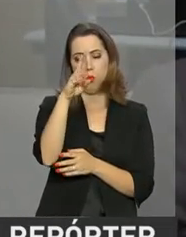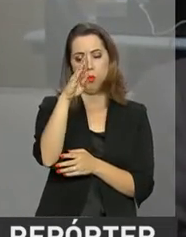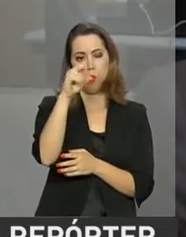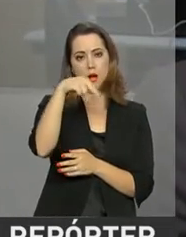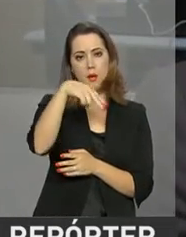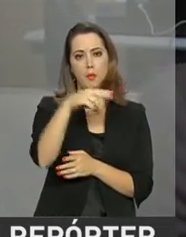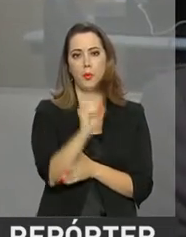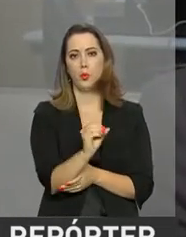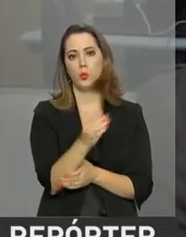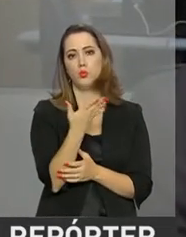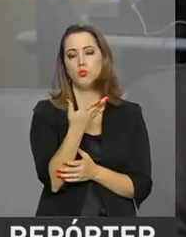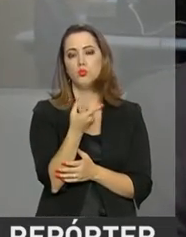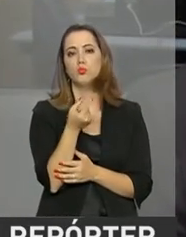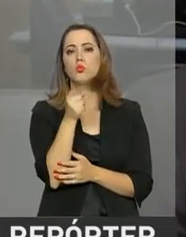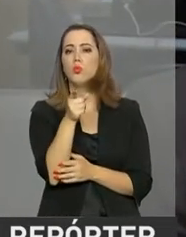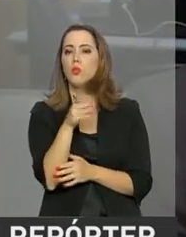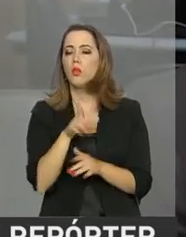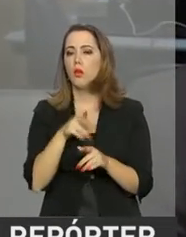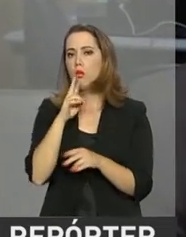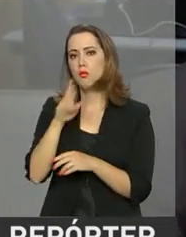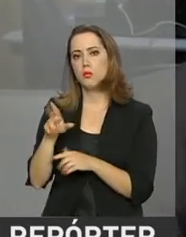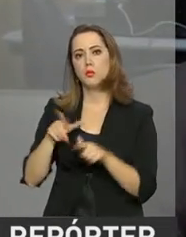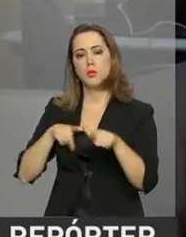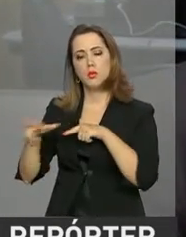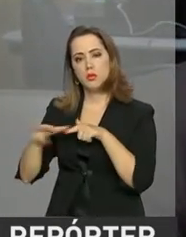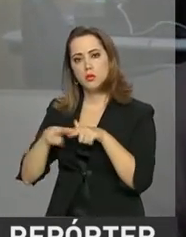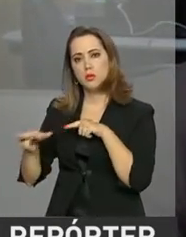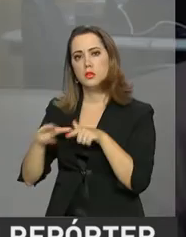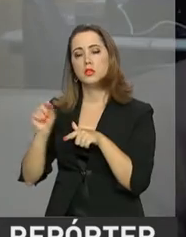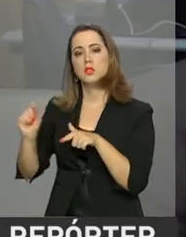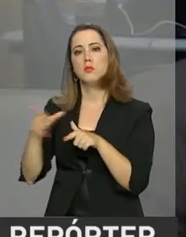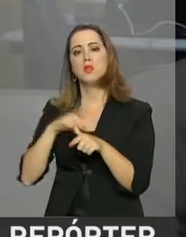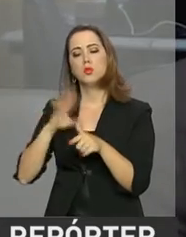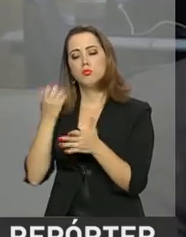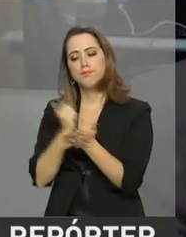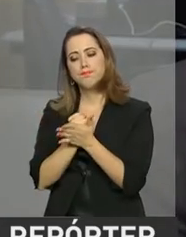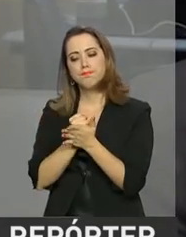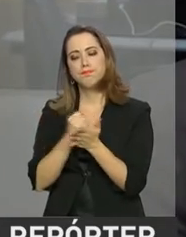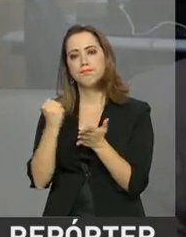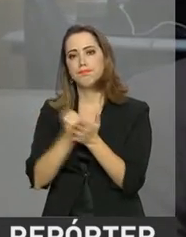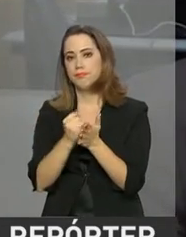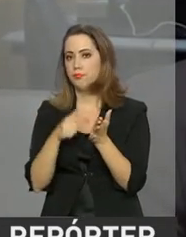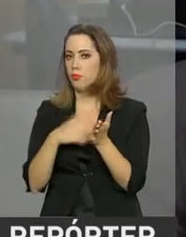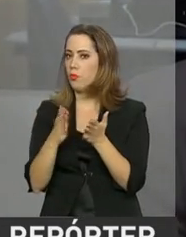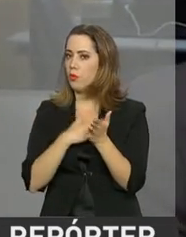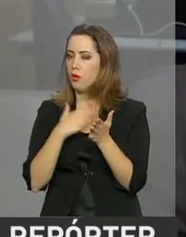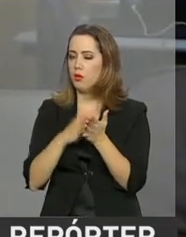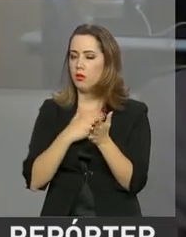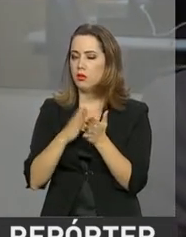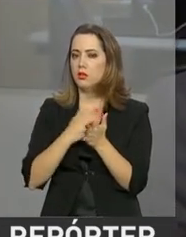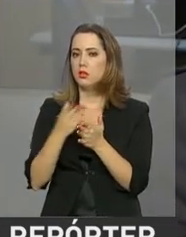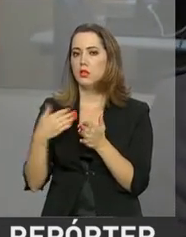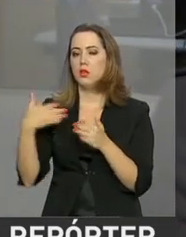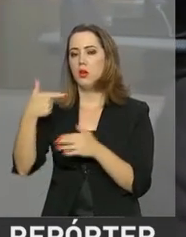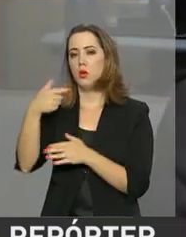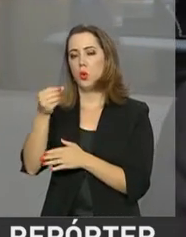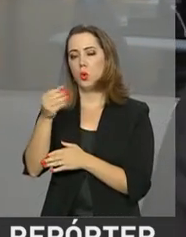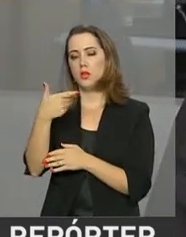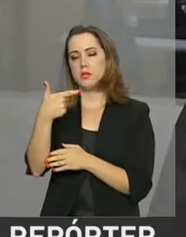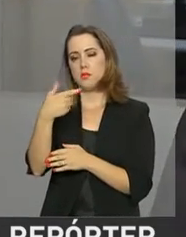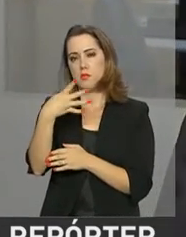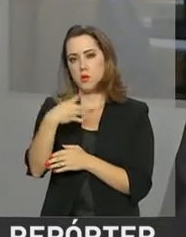aqueles trabalhadores que tiveram a sua carteira assinada no ano de 2014 ea remuneração não